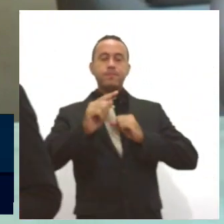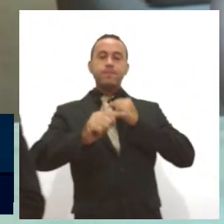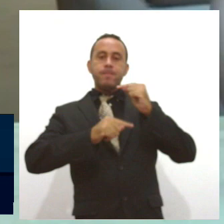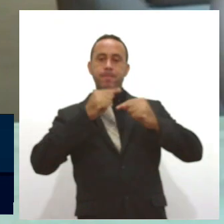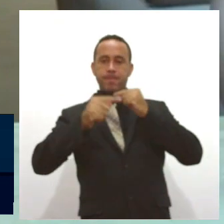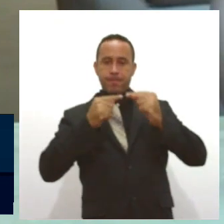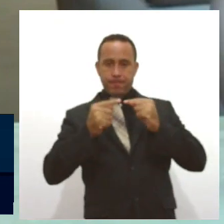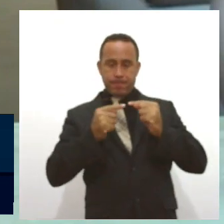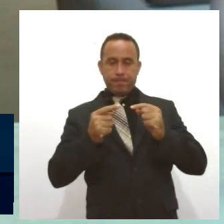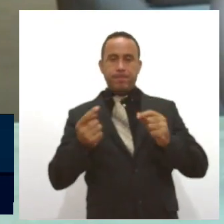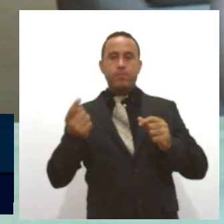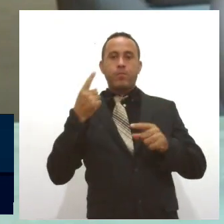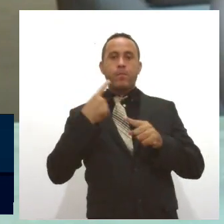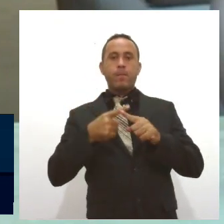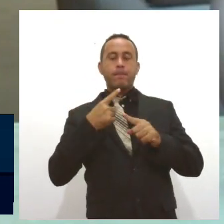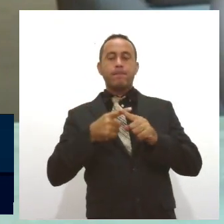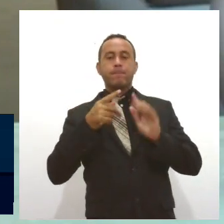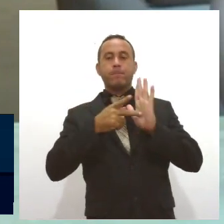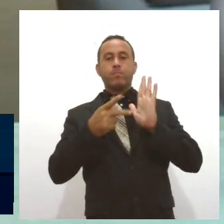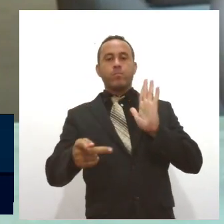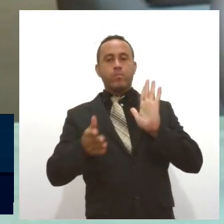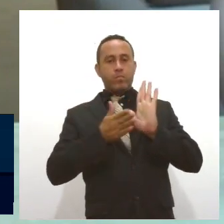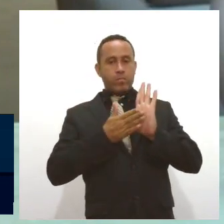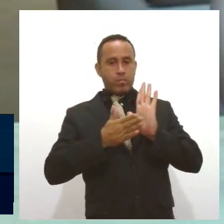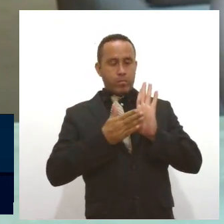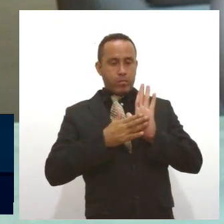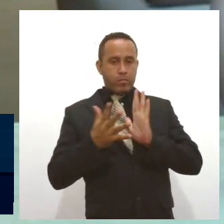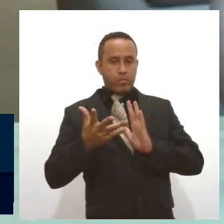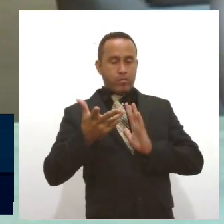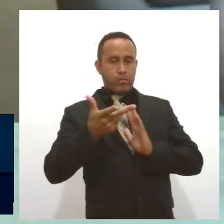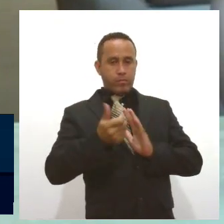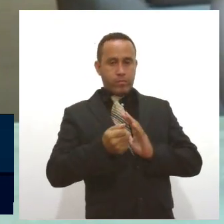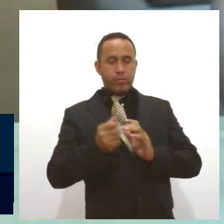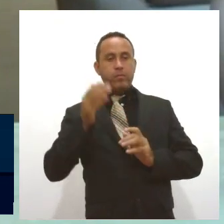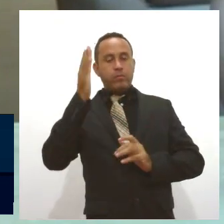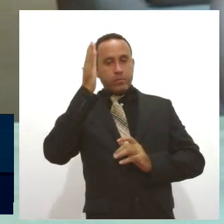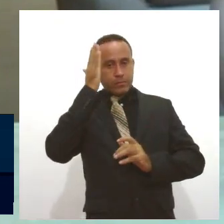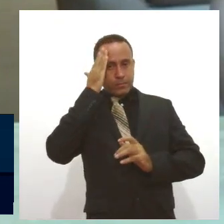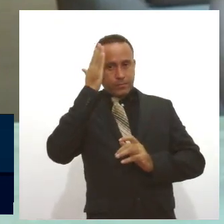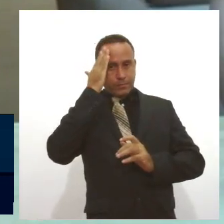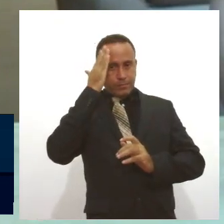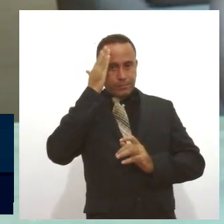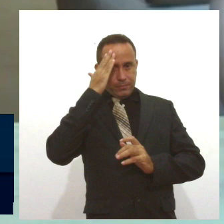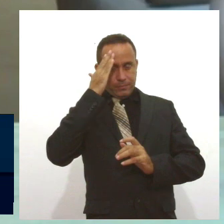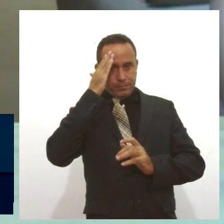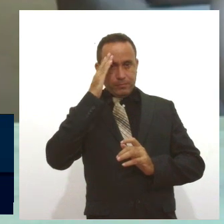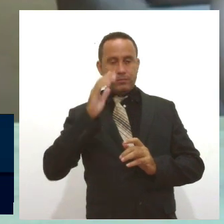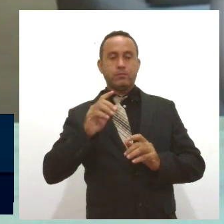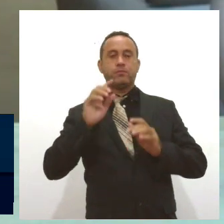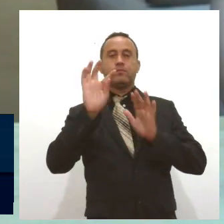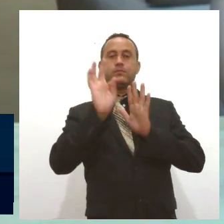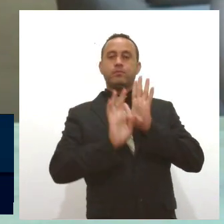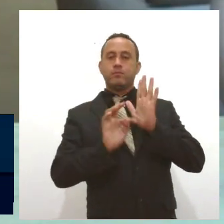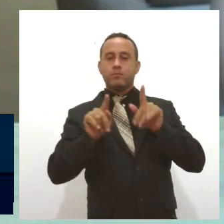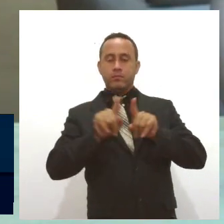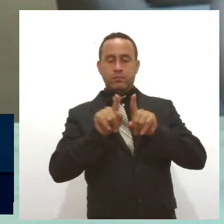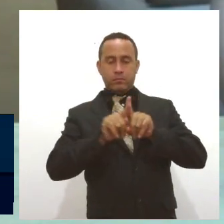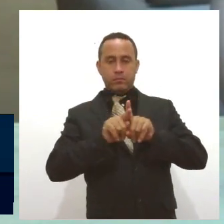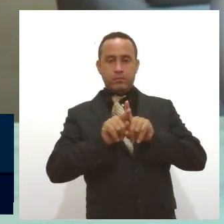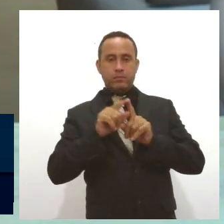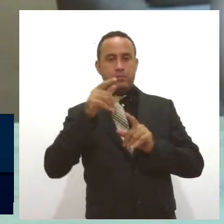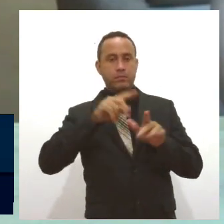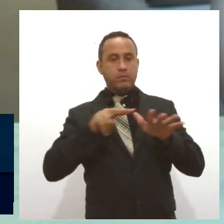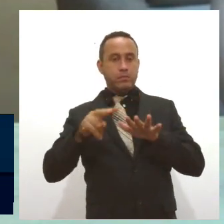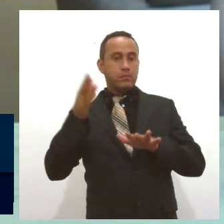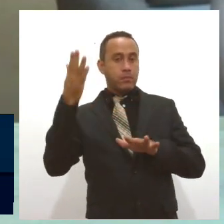senhor explicou o porquê daquele texto estava daquela forma e a gente compreendeu. A questão da taxa que o senhor mencionou,